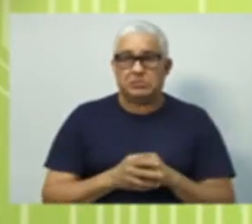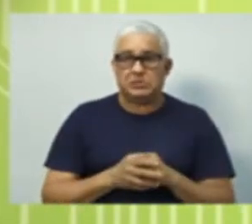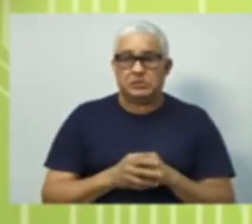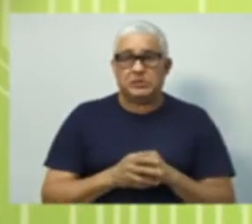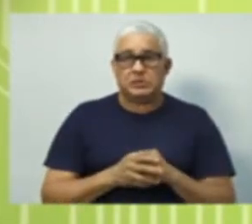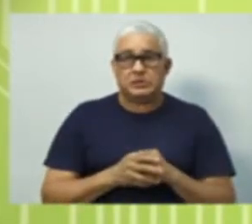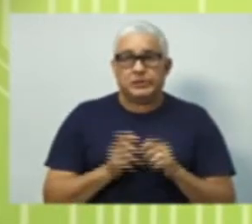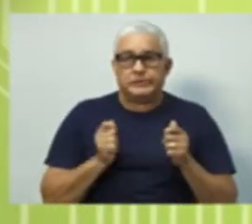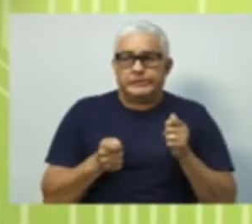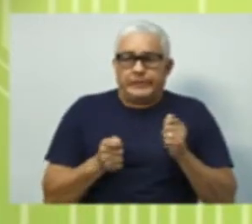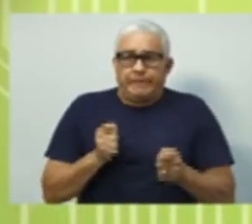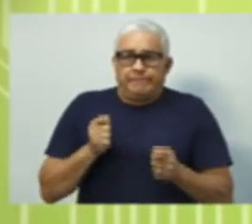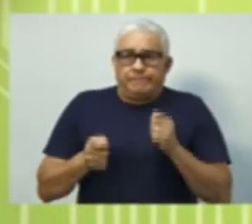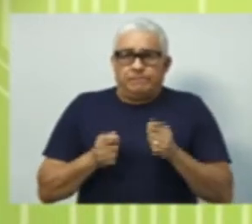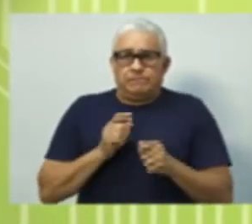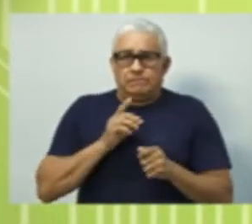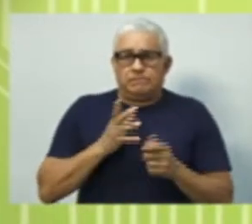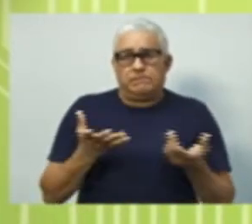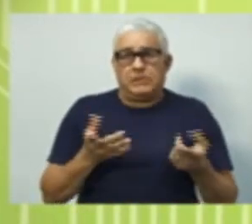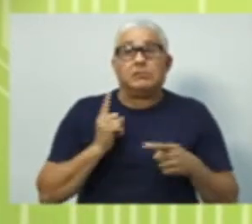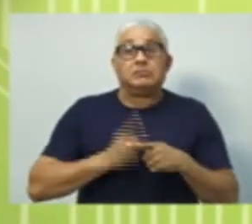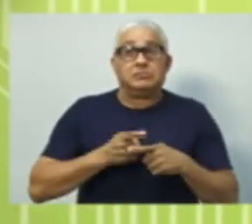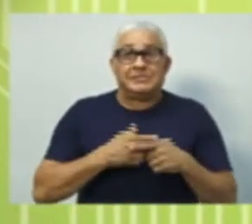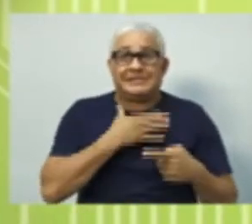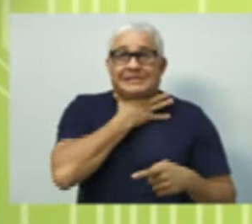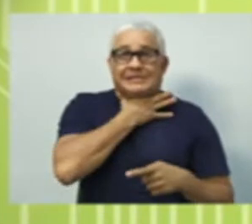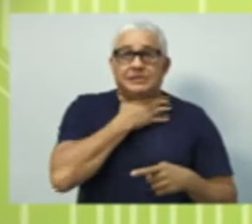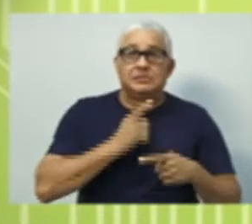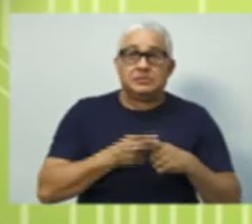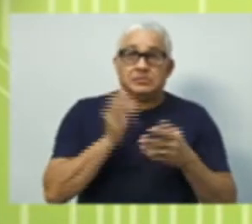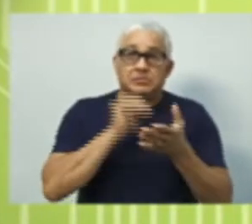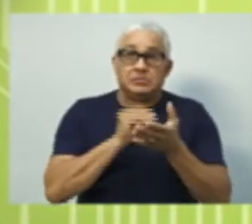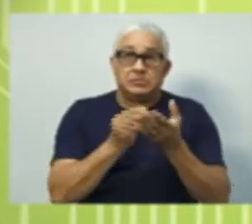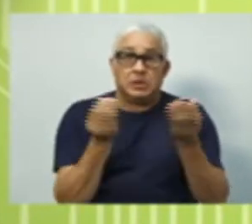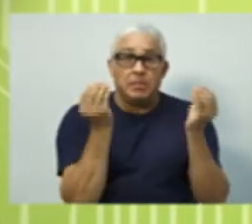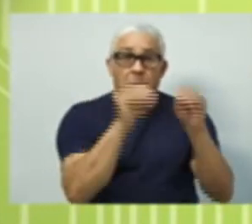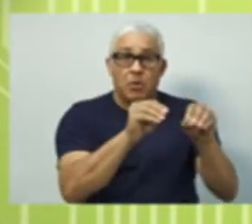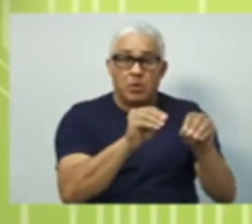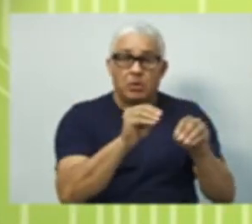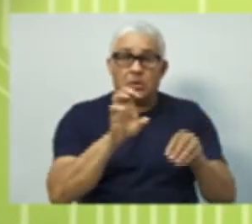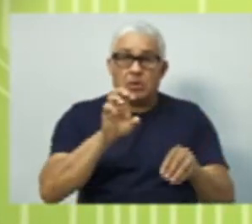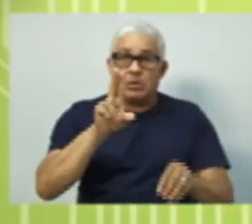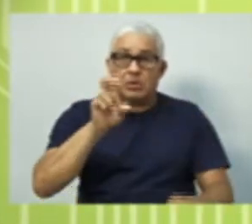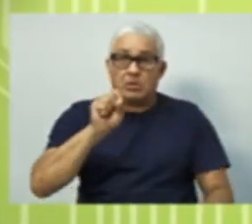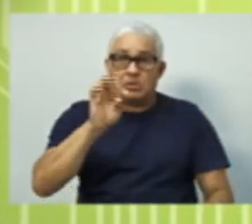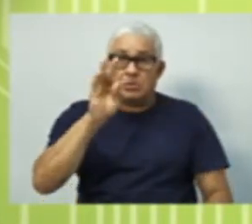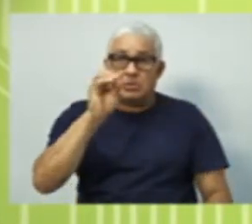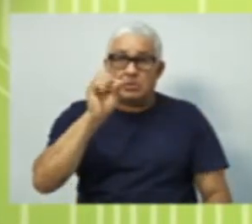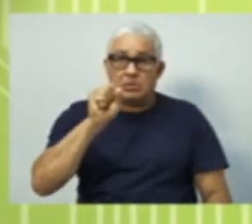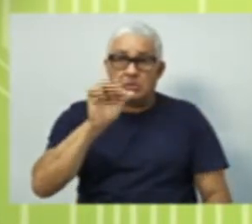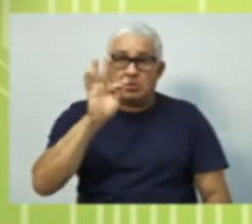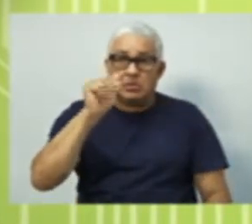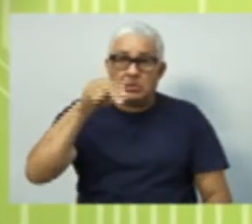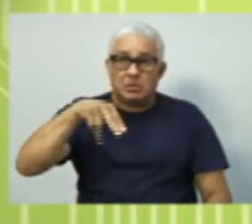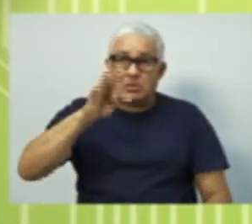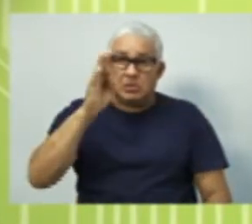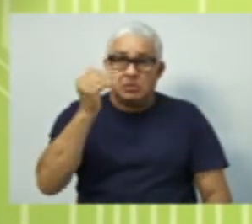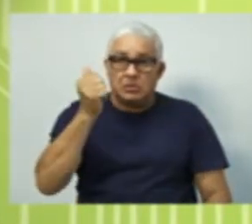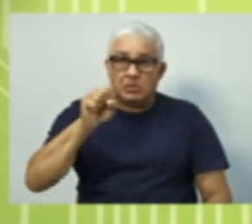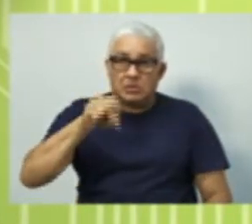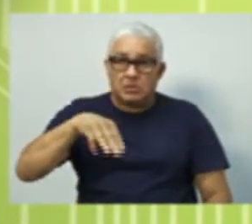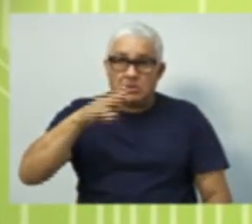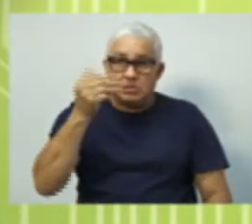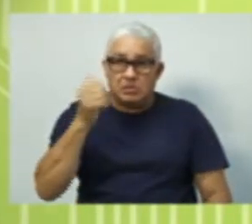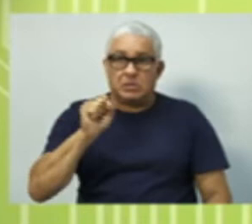bem, eu vou conseguir o quê? Eu vou precisar de quanto? Será que meu orçamento está dando? Então é muito melhor você se prevenir, fazer